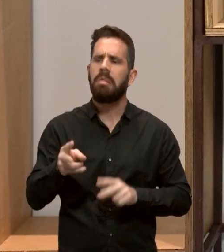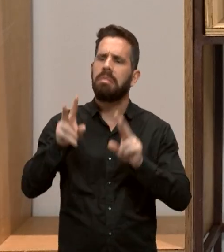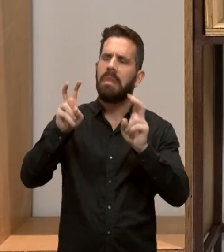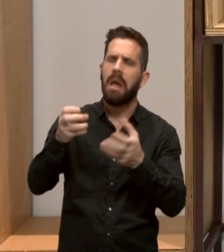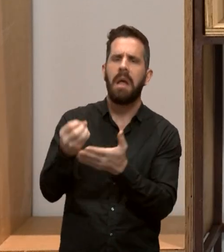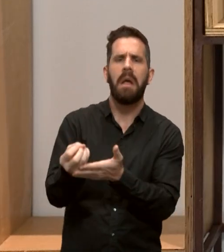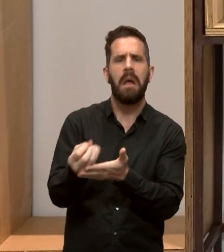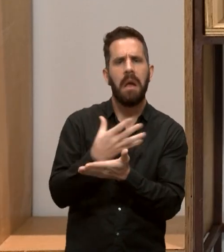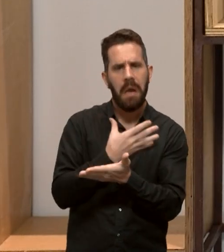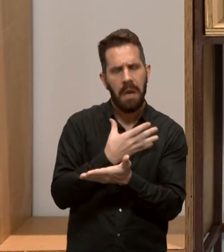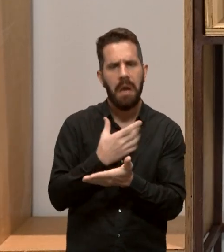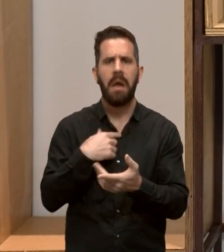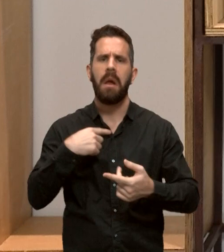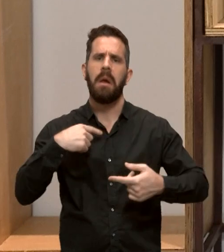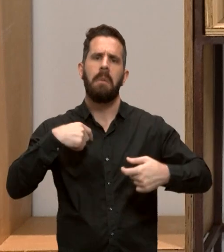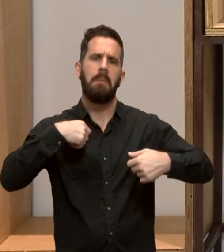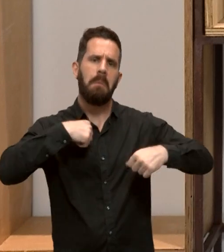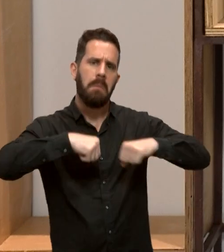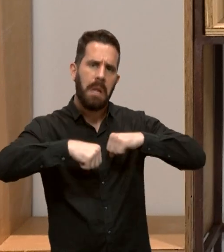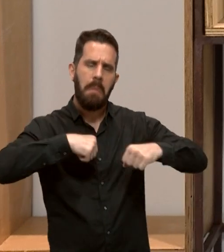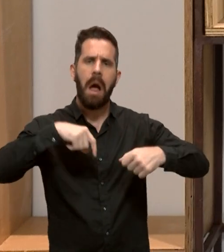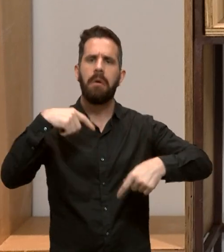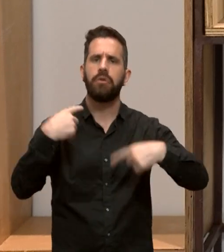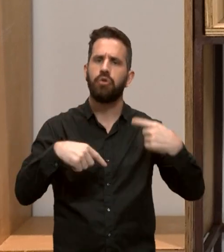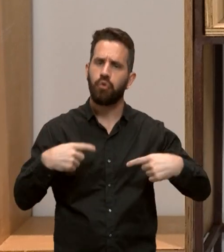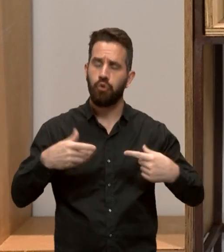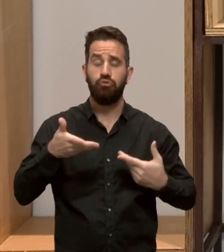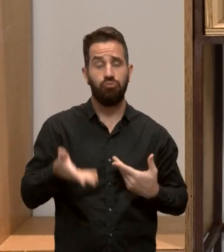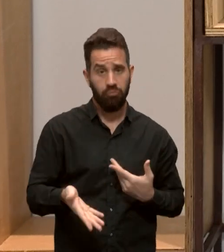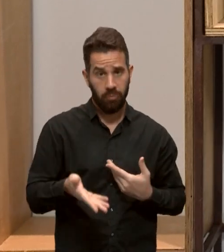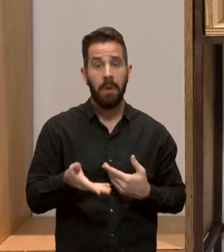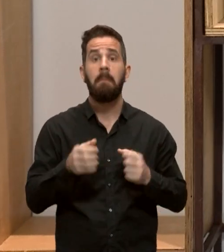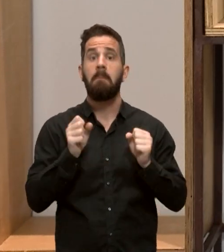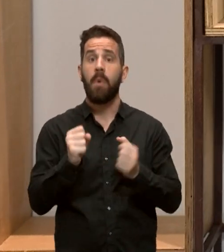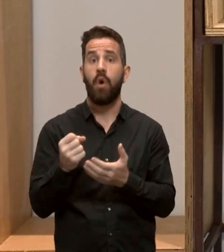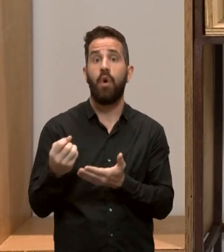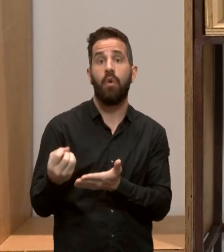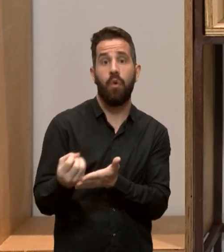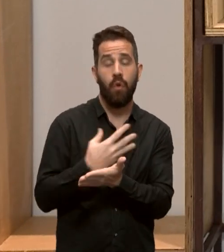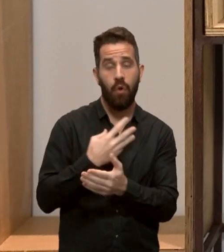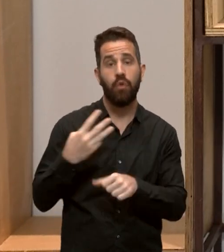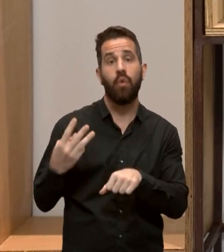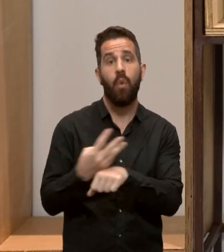para a gente trazer aqui ao programa, entre em contato pelo nosso WhatsApp, o